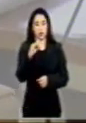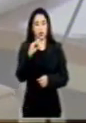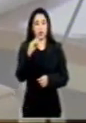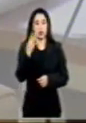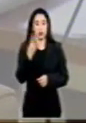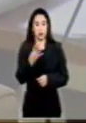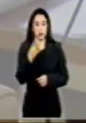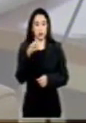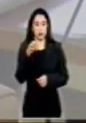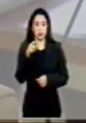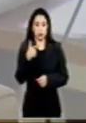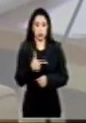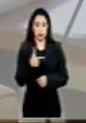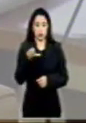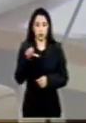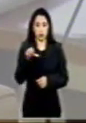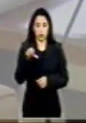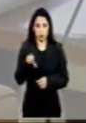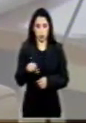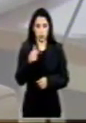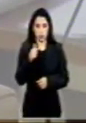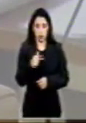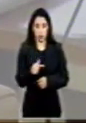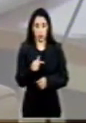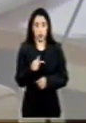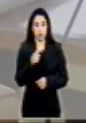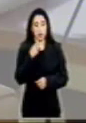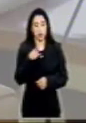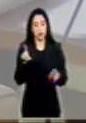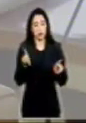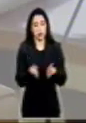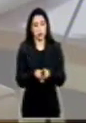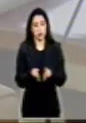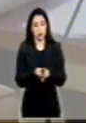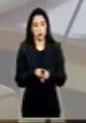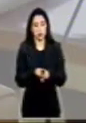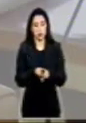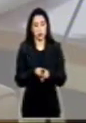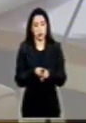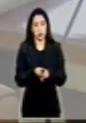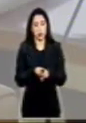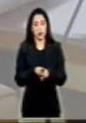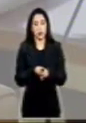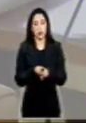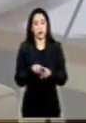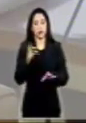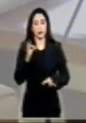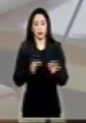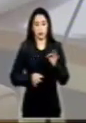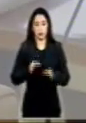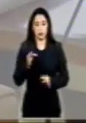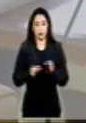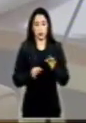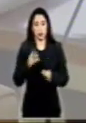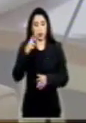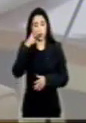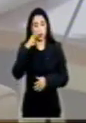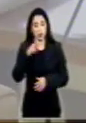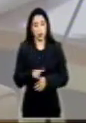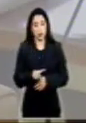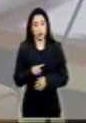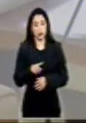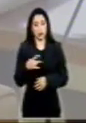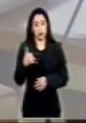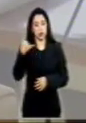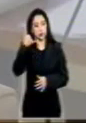4297. E declaro, em relação aos detentores de prerrogativa de foro, a ilicitude das interceptações